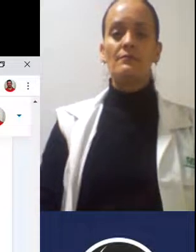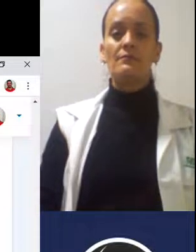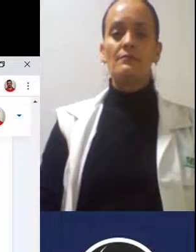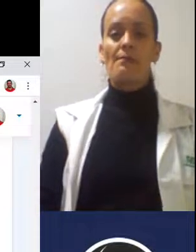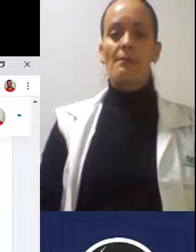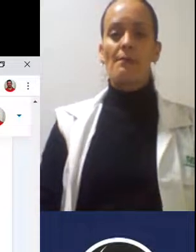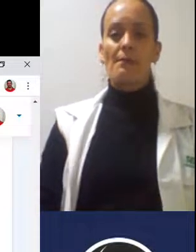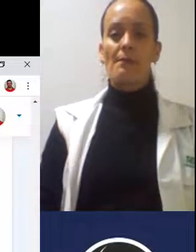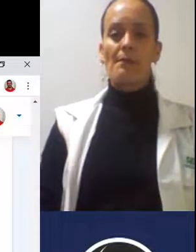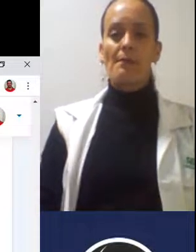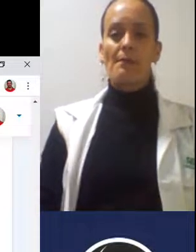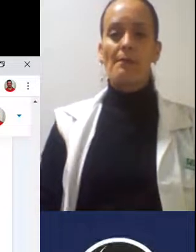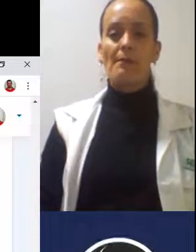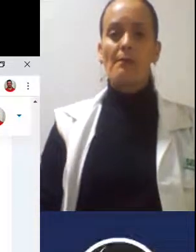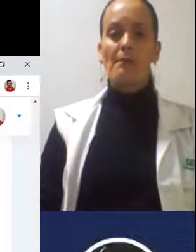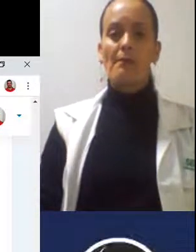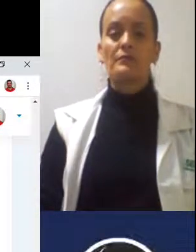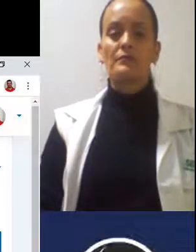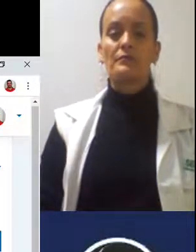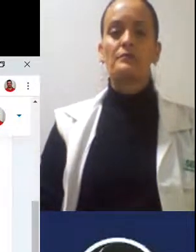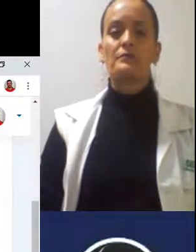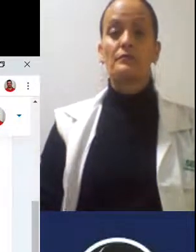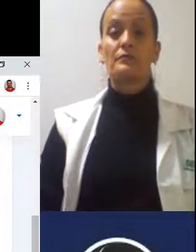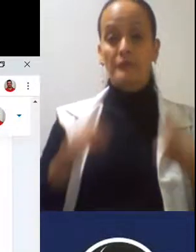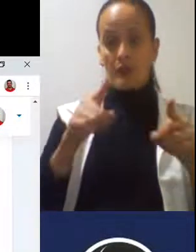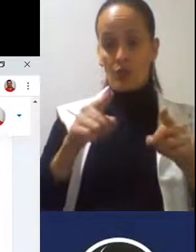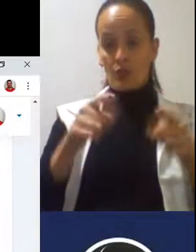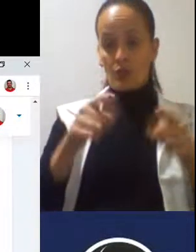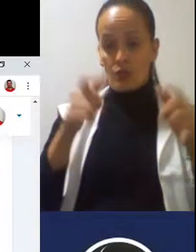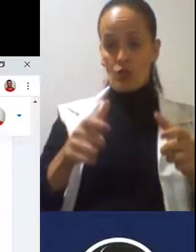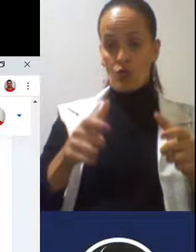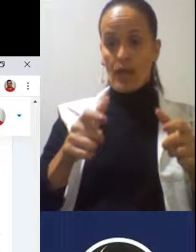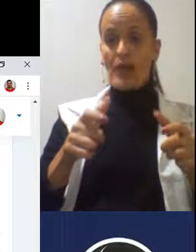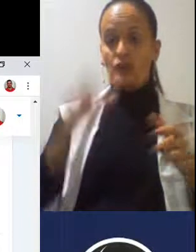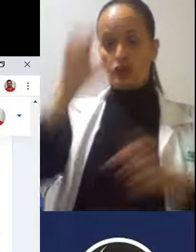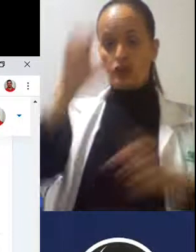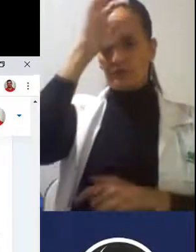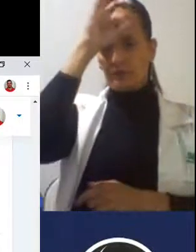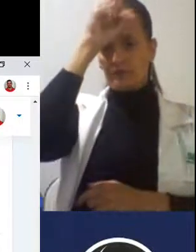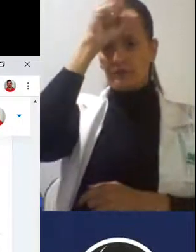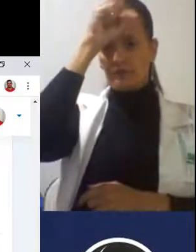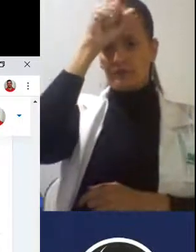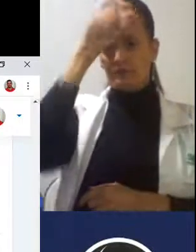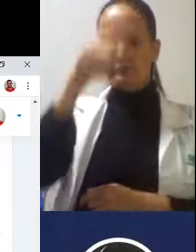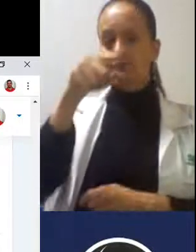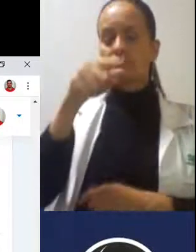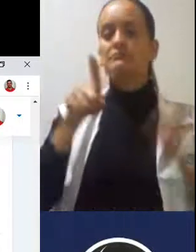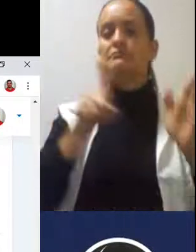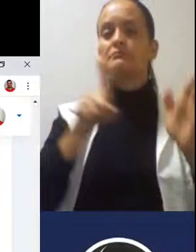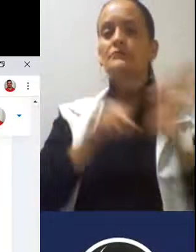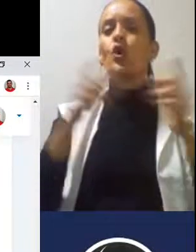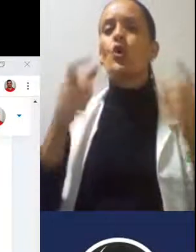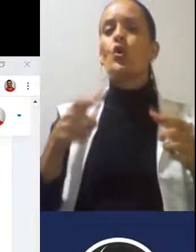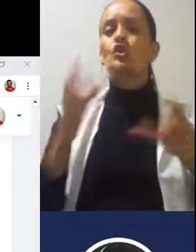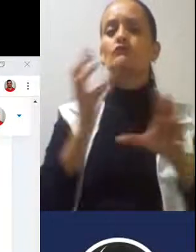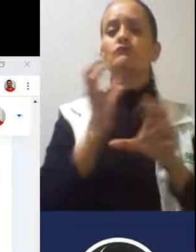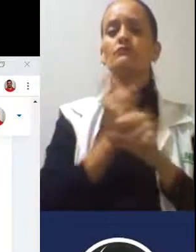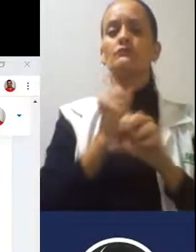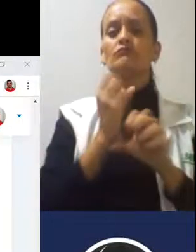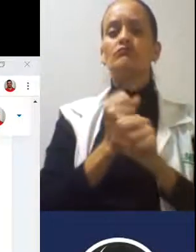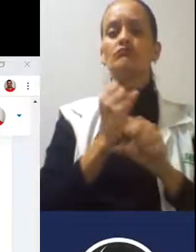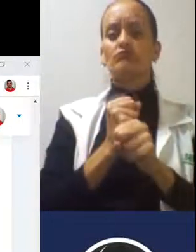Então aqui, ó, na situação de aprendizagem, a gente vai ver onde é que está solicitando a medição, né, de